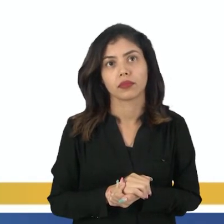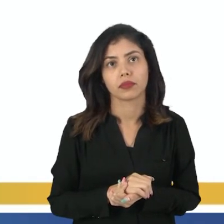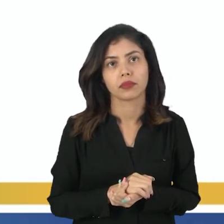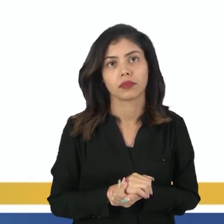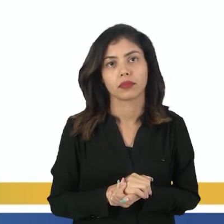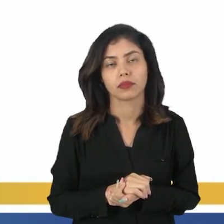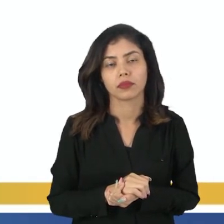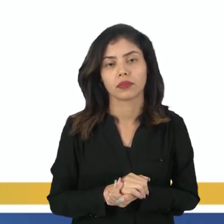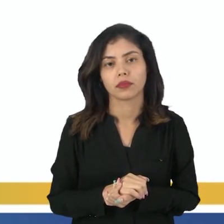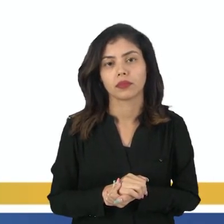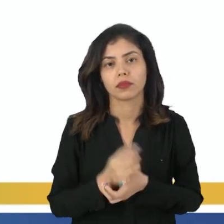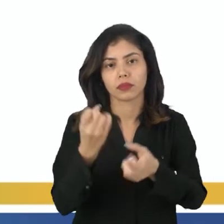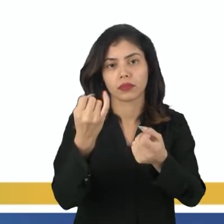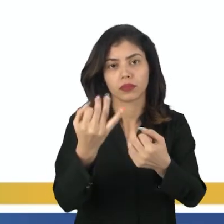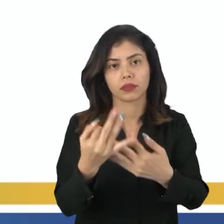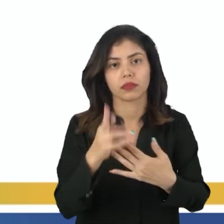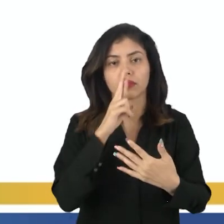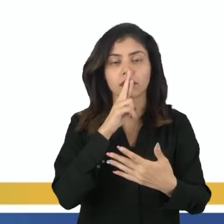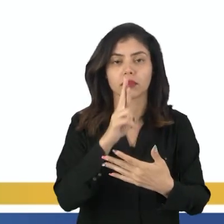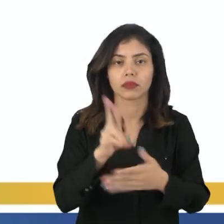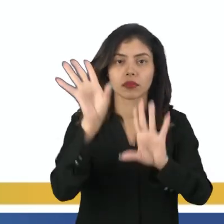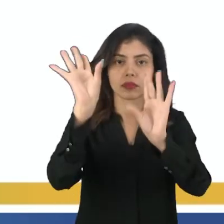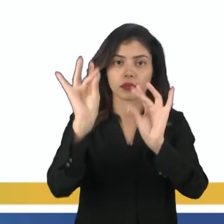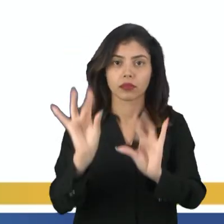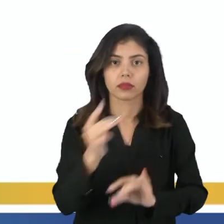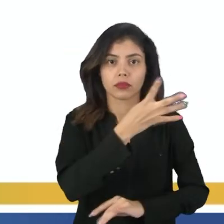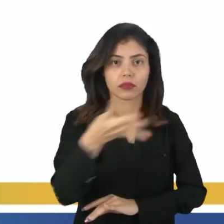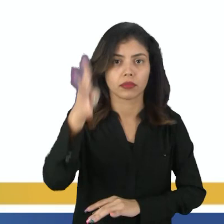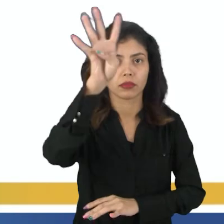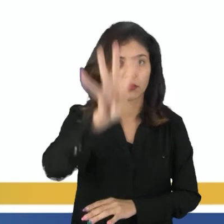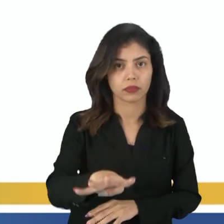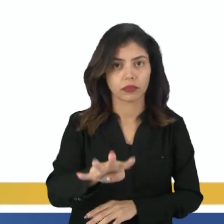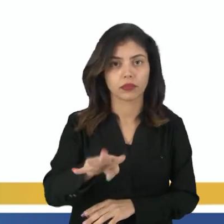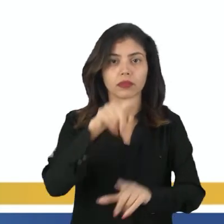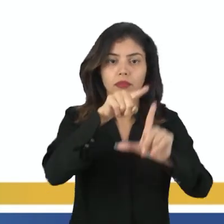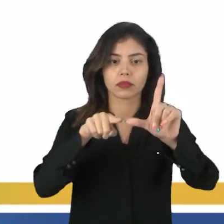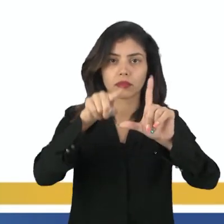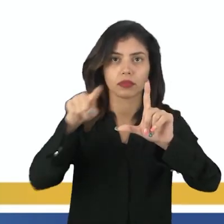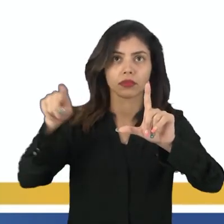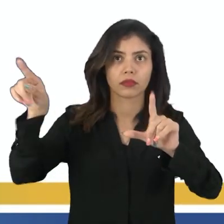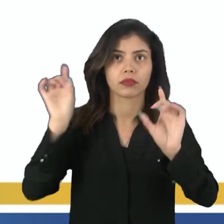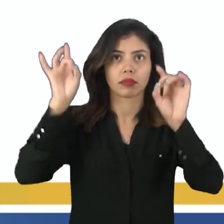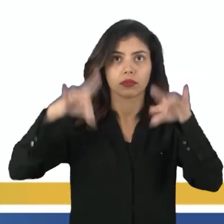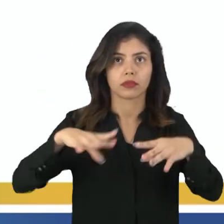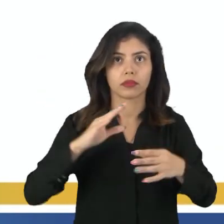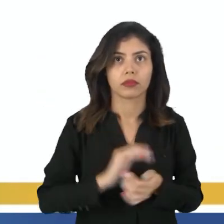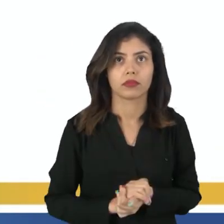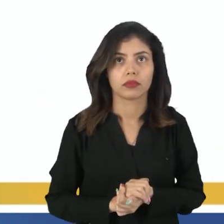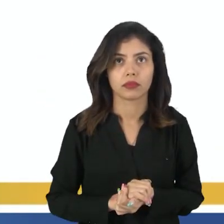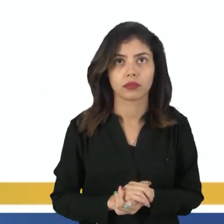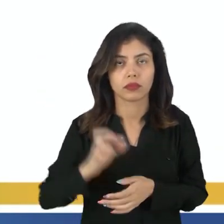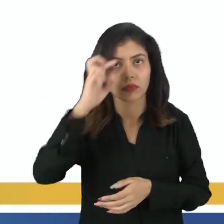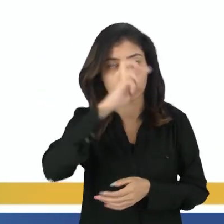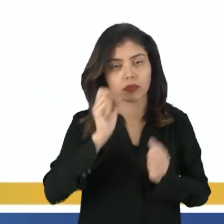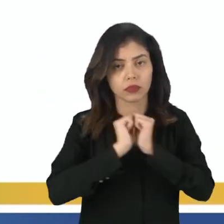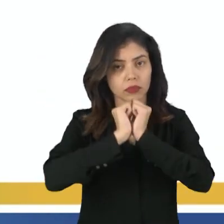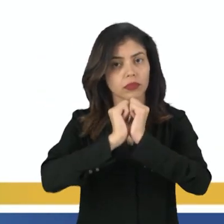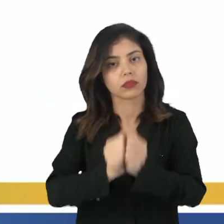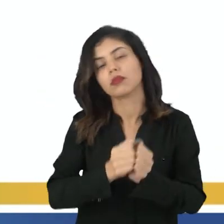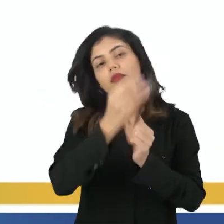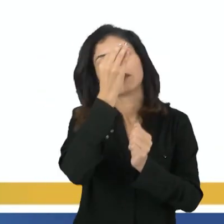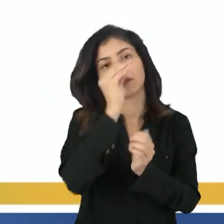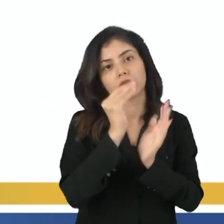interpretar esses resultados através de gráficos e tabela e, por último, fazer uma análise conjunta